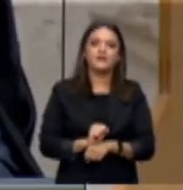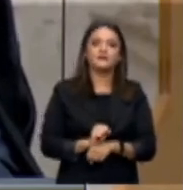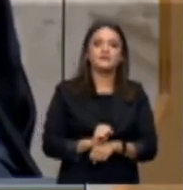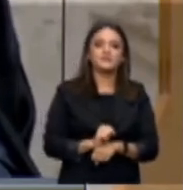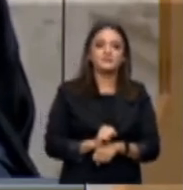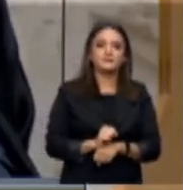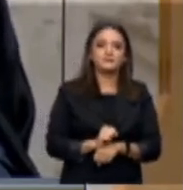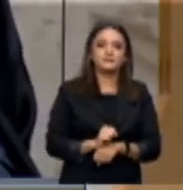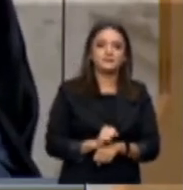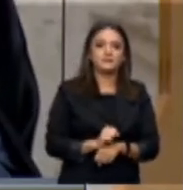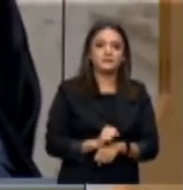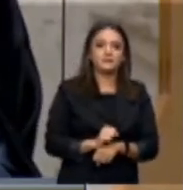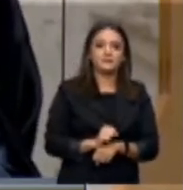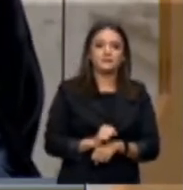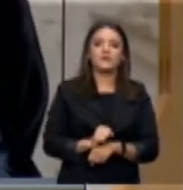Paulo,